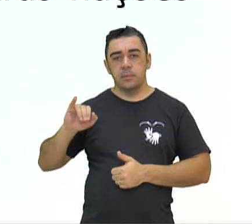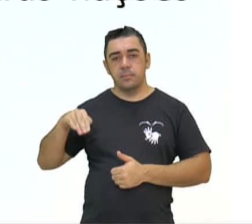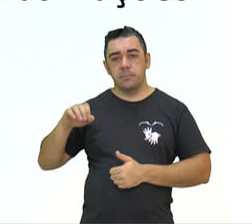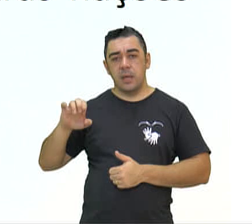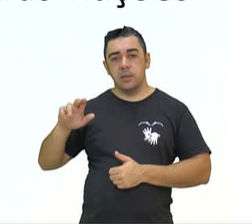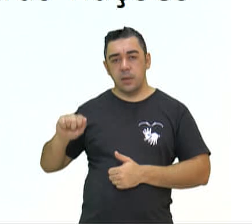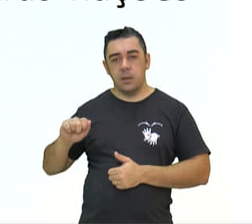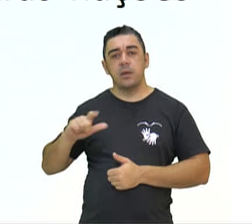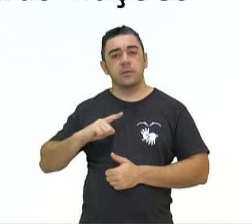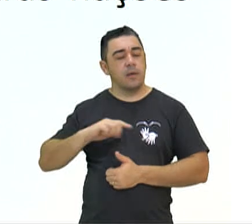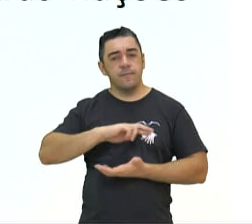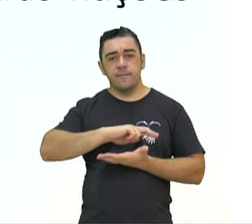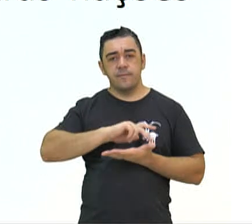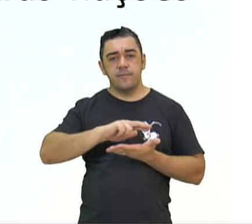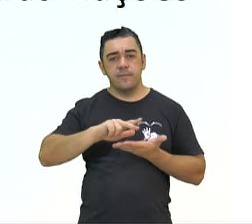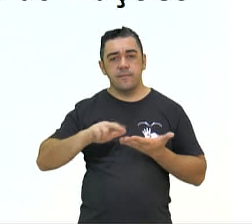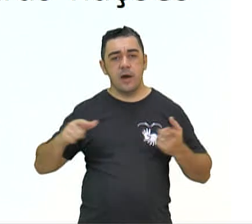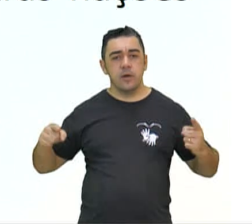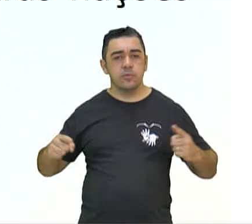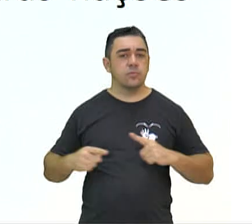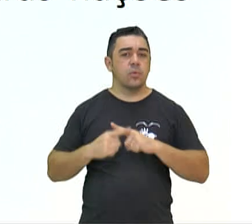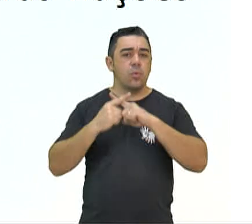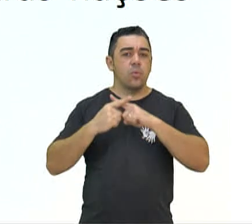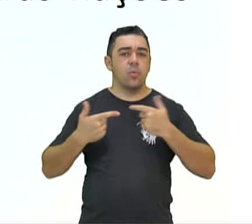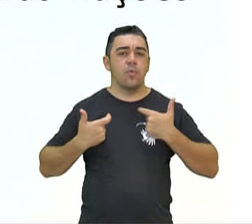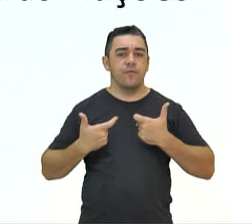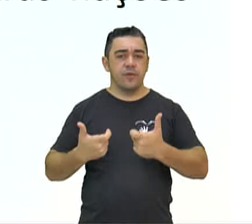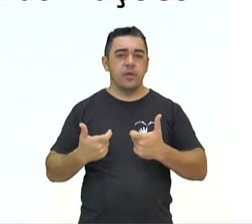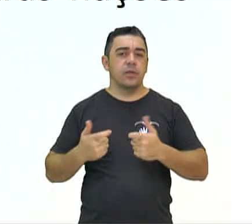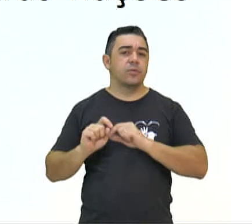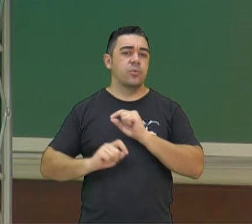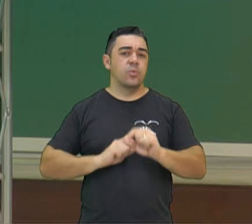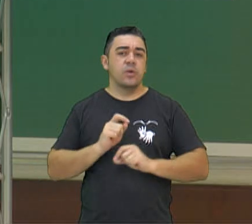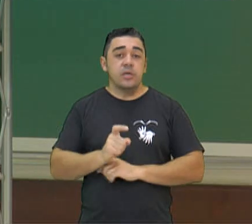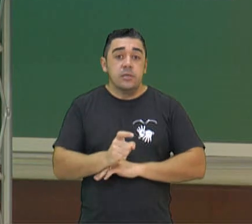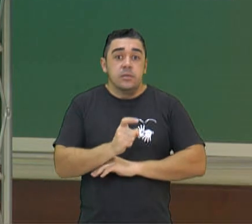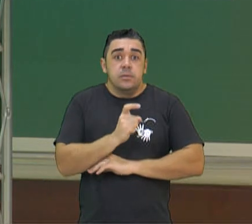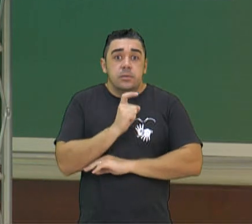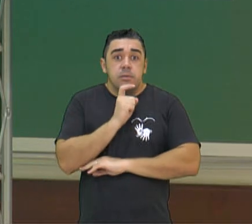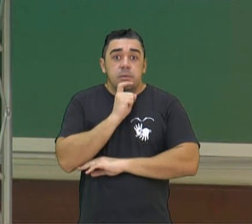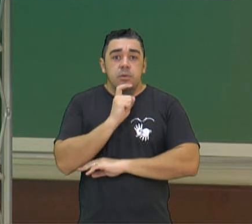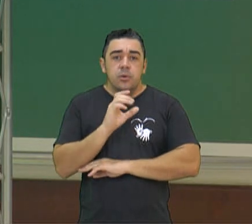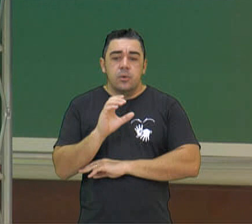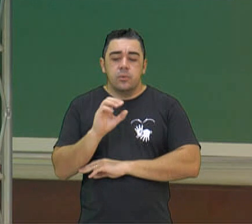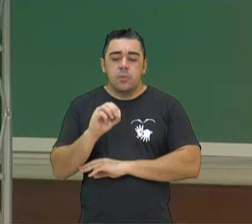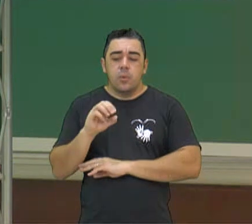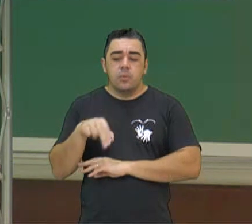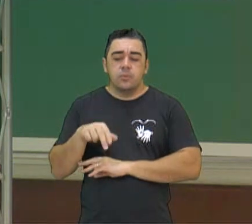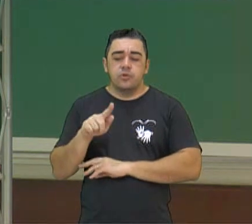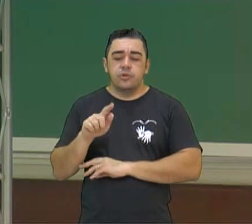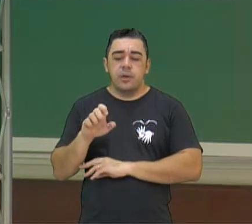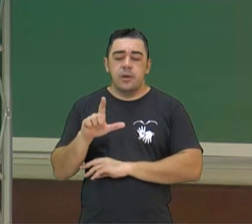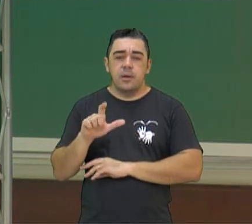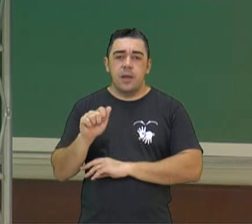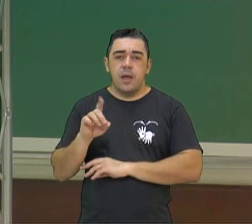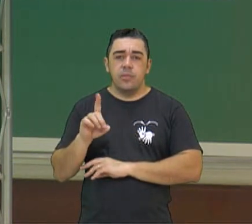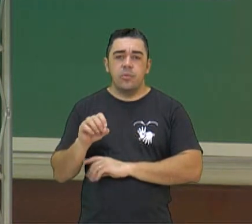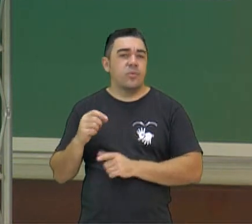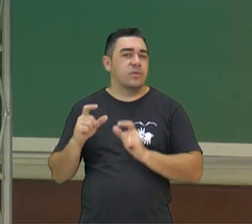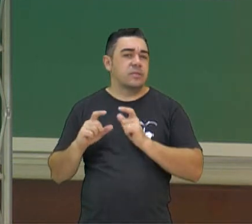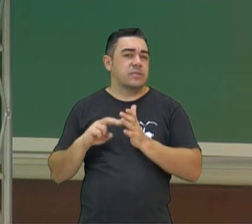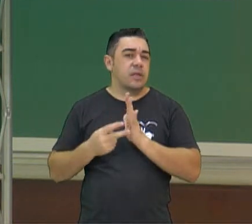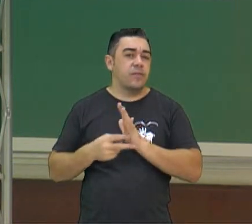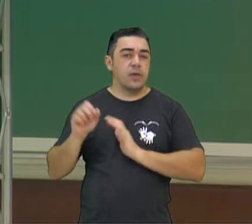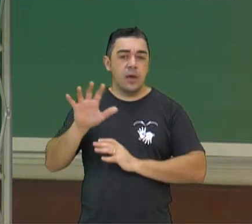dentre vários conflitos, abre aspas, congelados. Nós não vamos ver todos os conflitos, mas